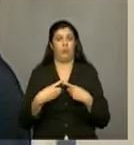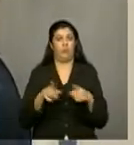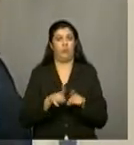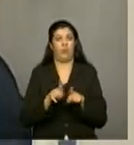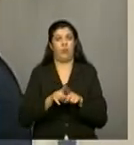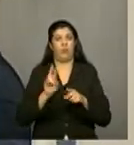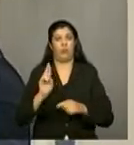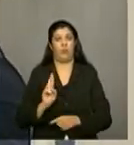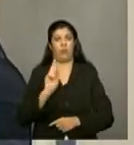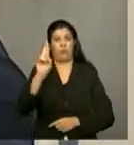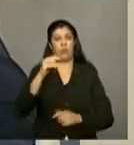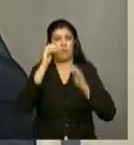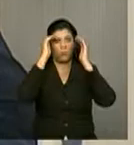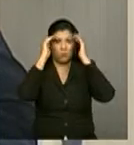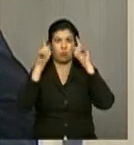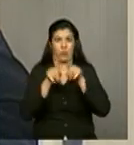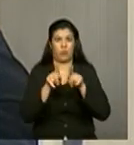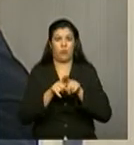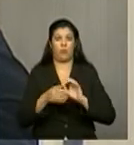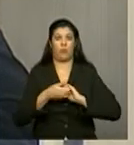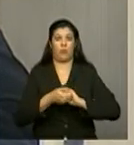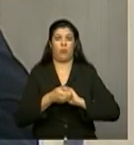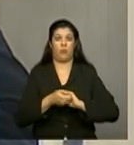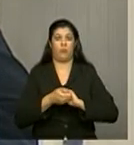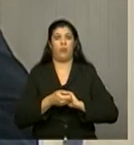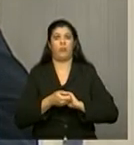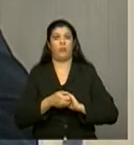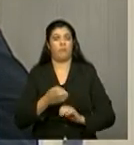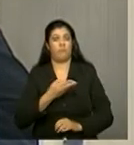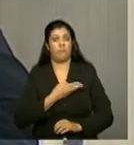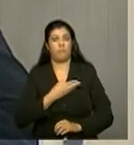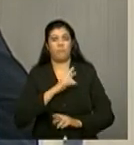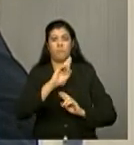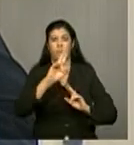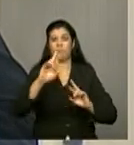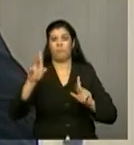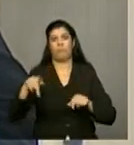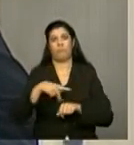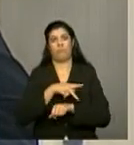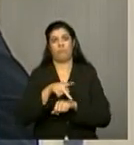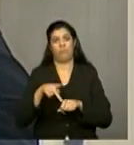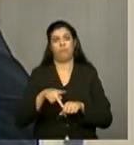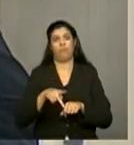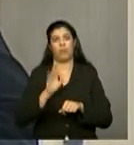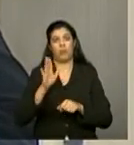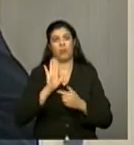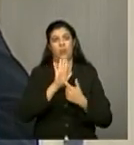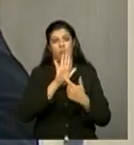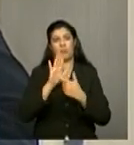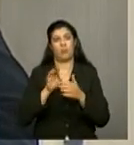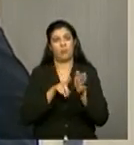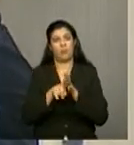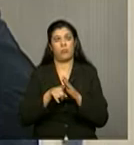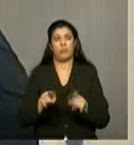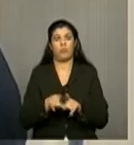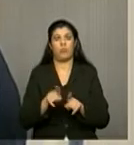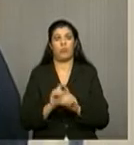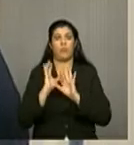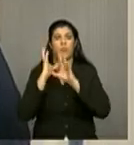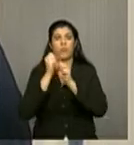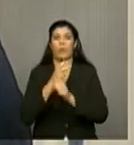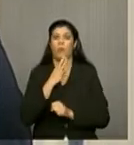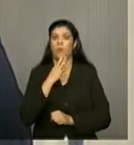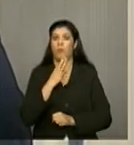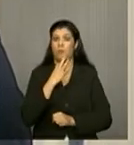novo trabaho comprido preto liso e diferentes partes do mundo que se a mencionar mais reconhecer